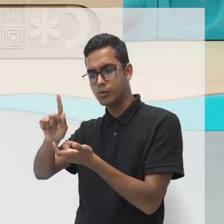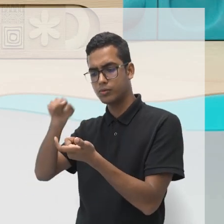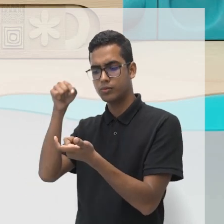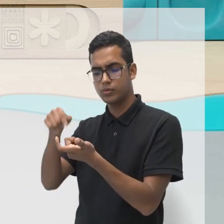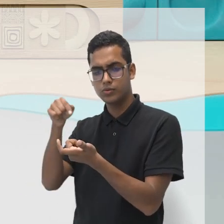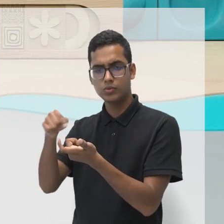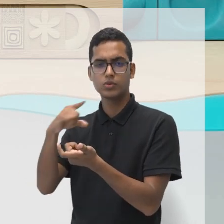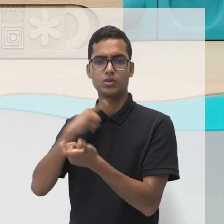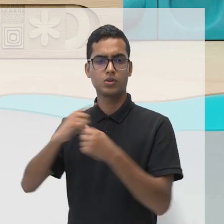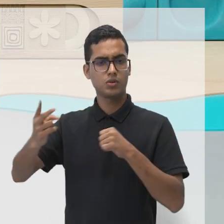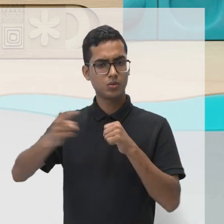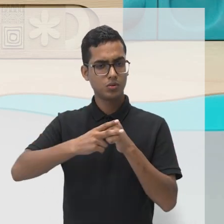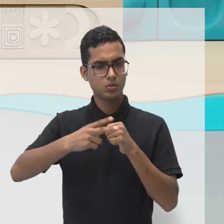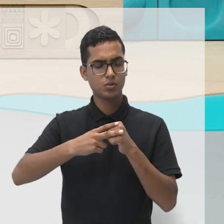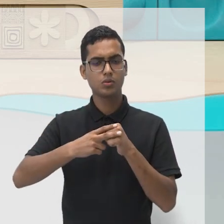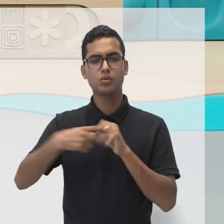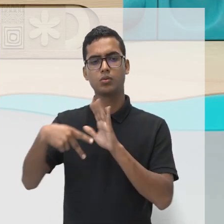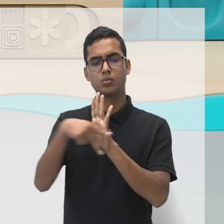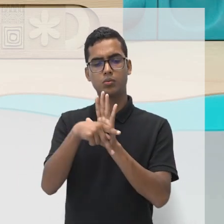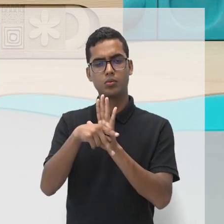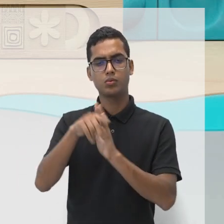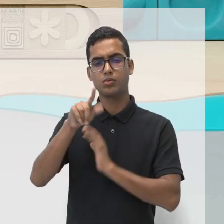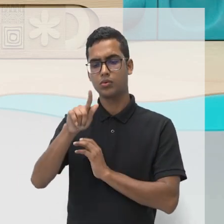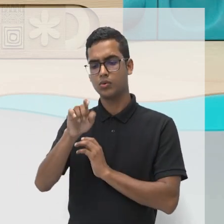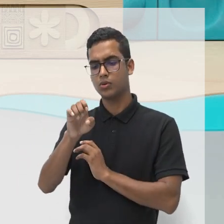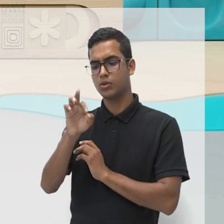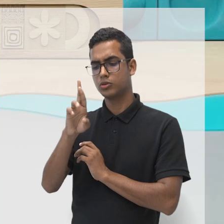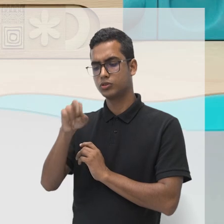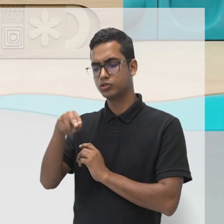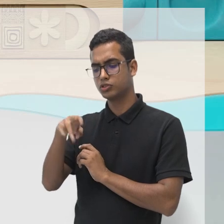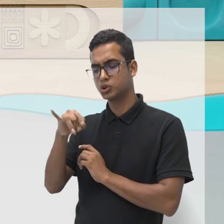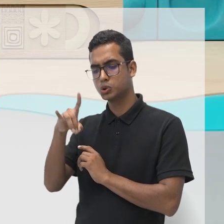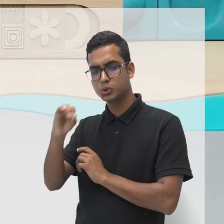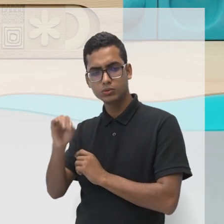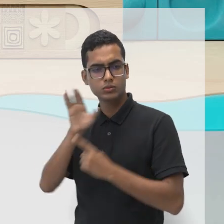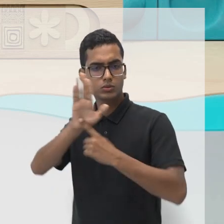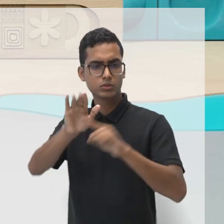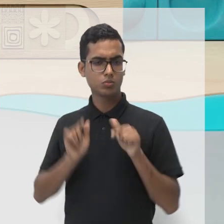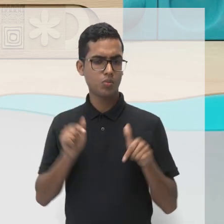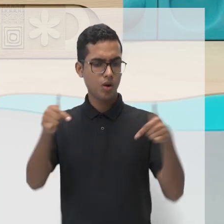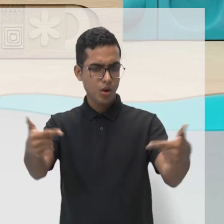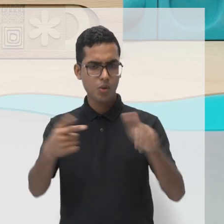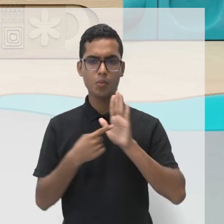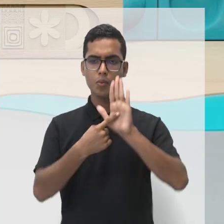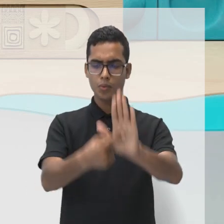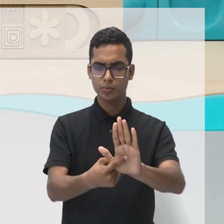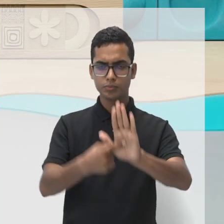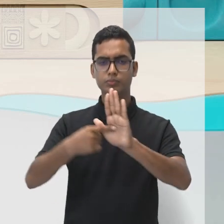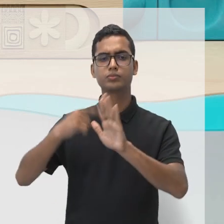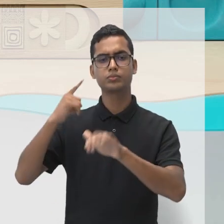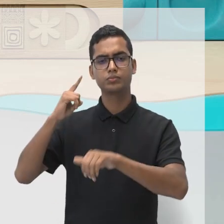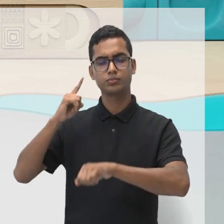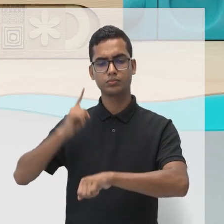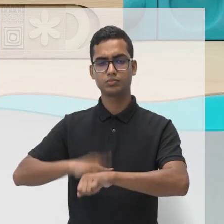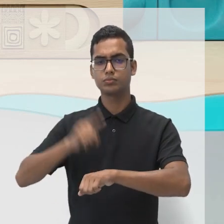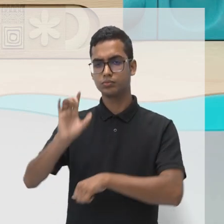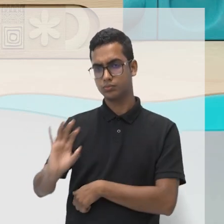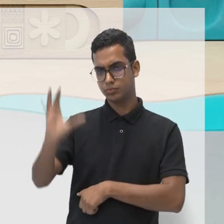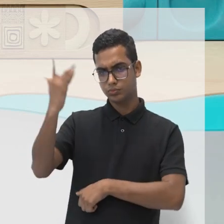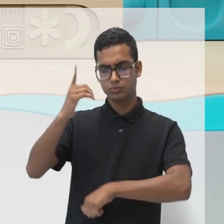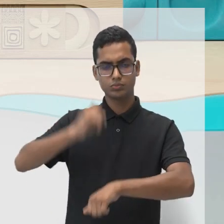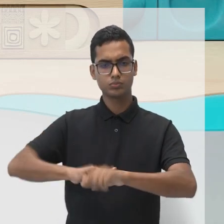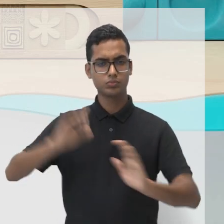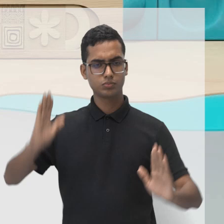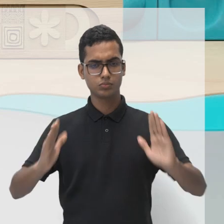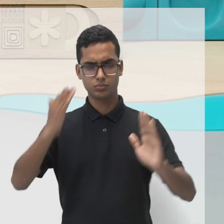ing. Palavras com ing, então, são verbos no gerúndio, ou seja, verbos que indicam que aquela ação expressa pelo aquele verbo está